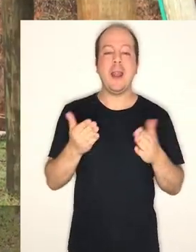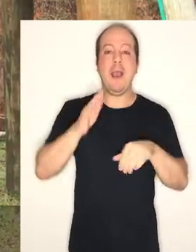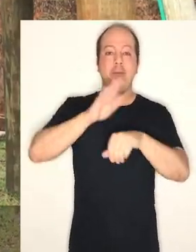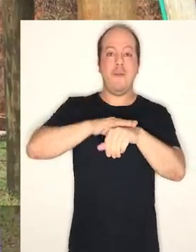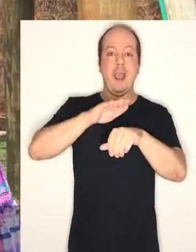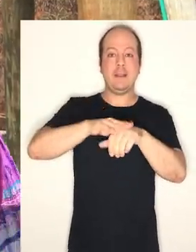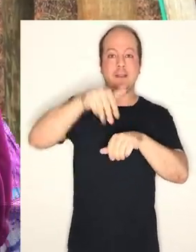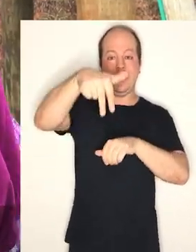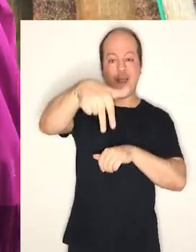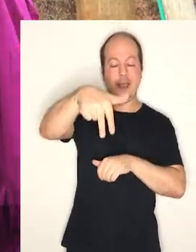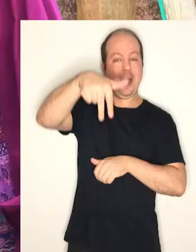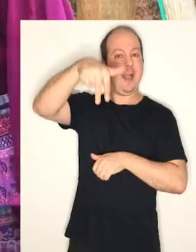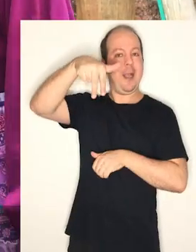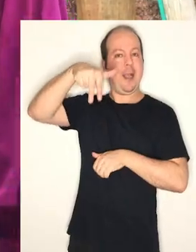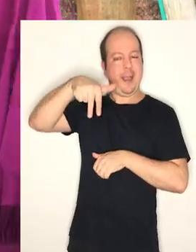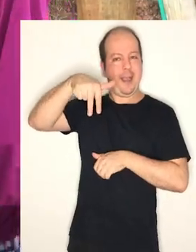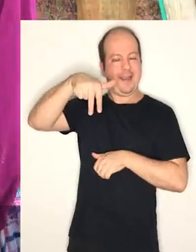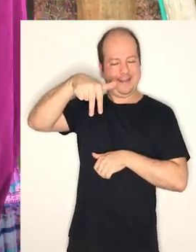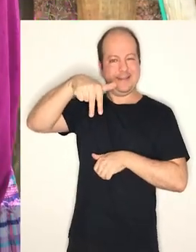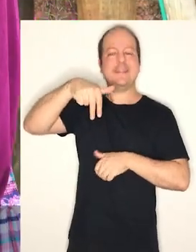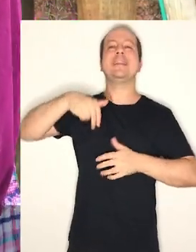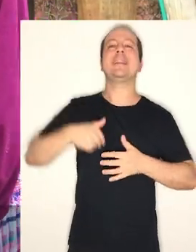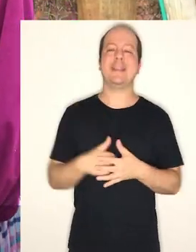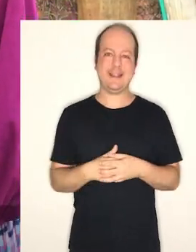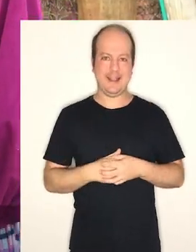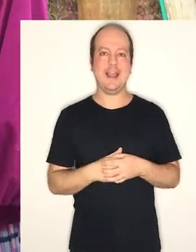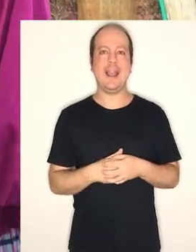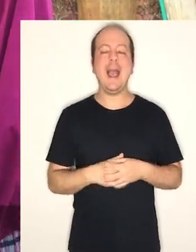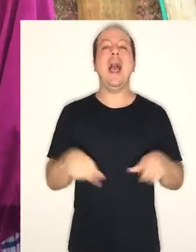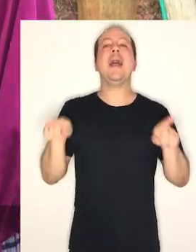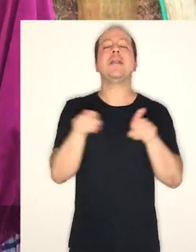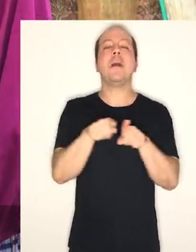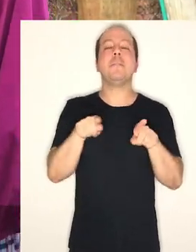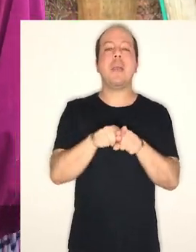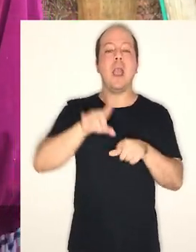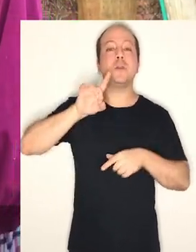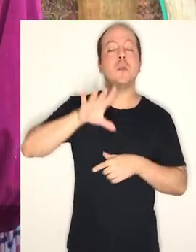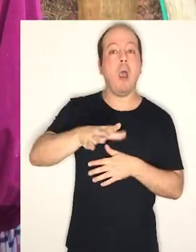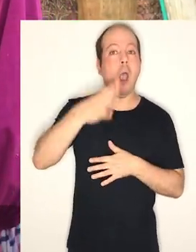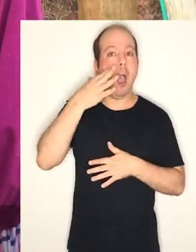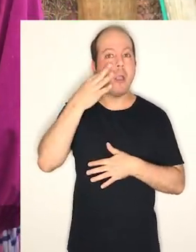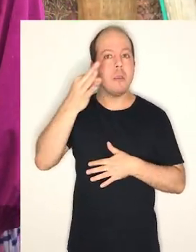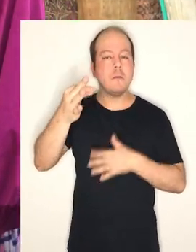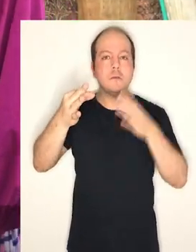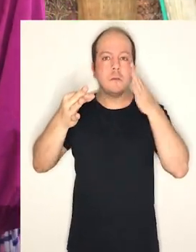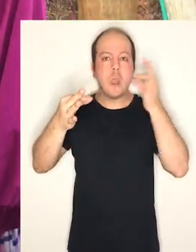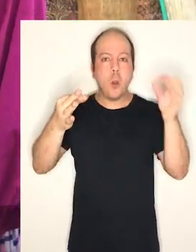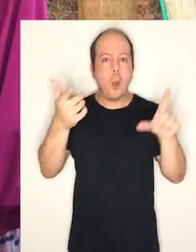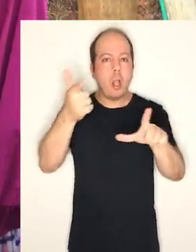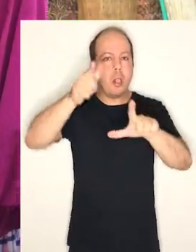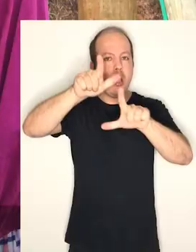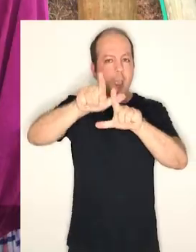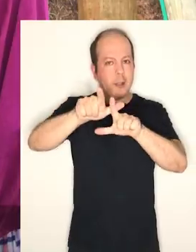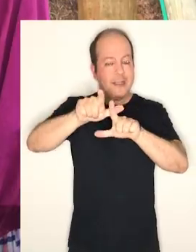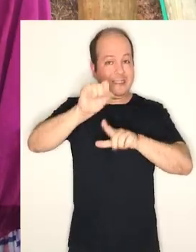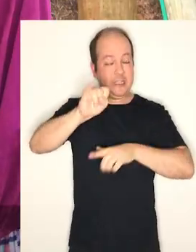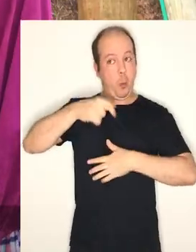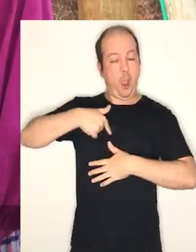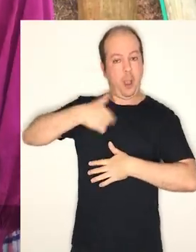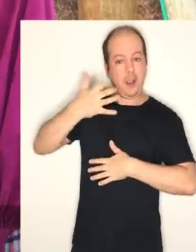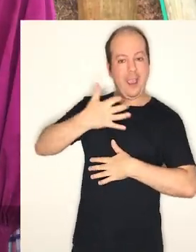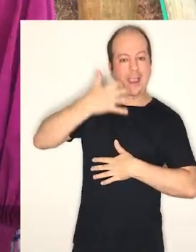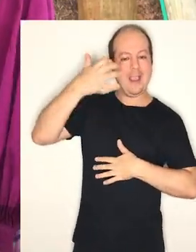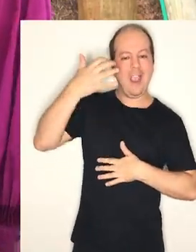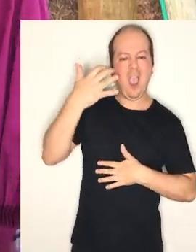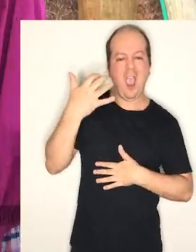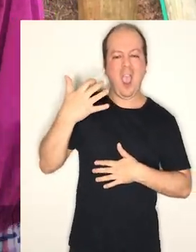um passo para trás. A partir de agora é só ter atenção com a letra. Quando a gente